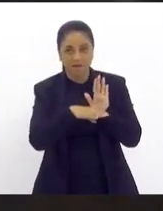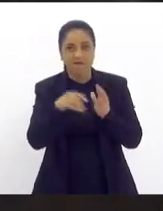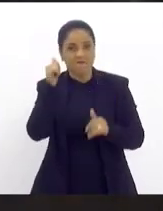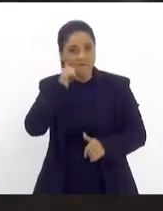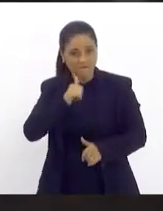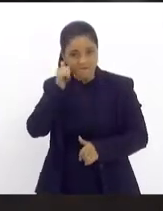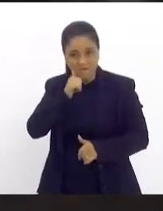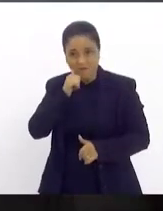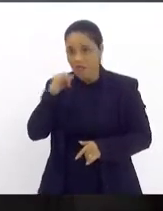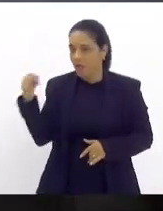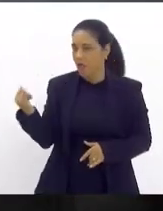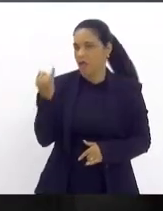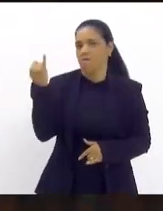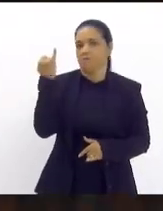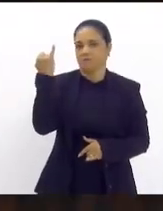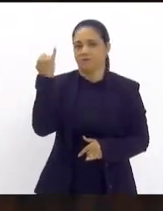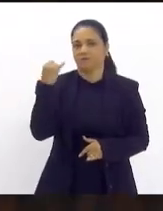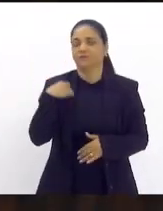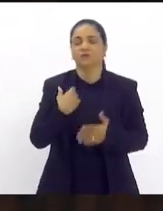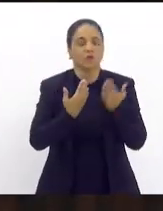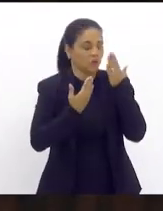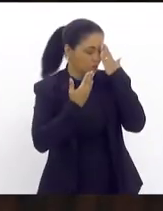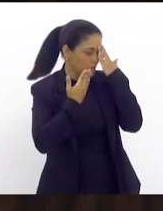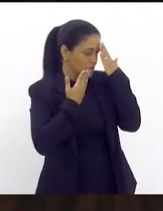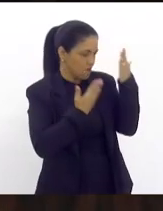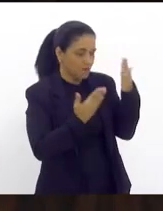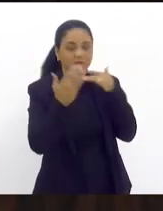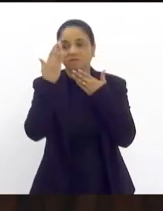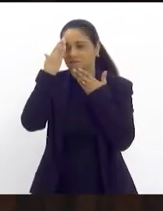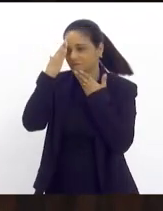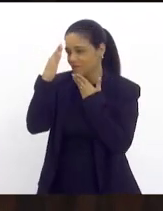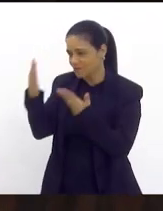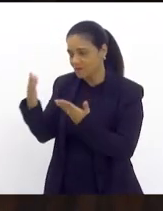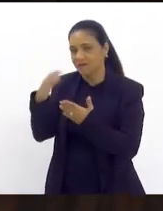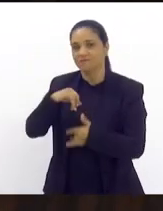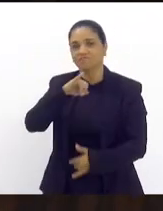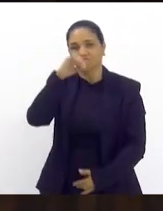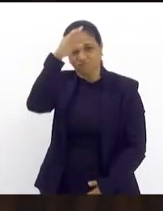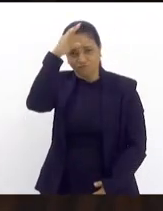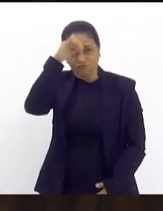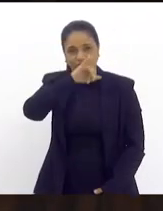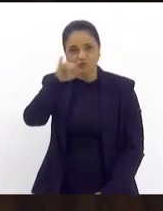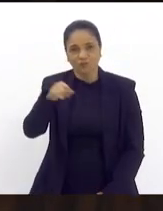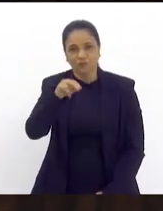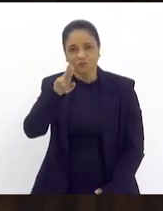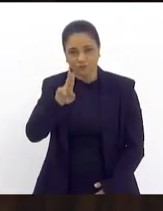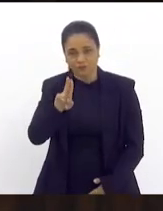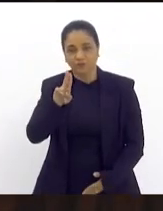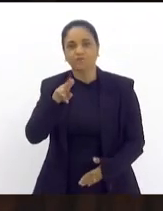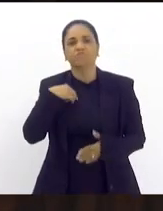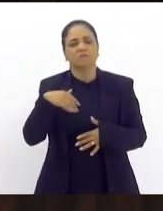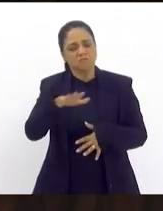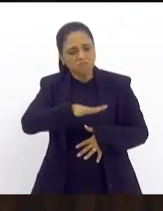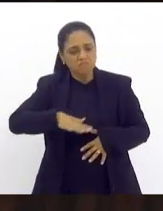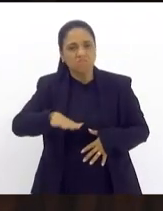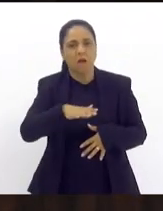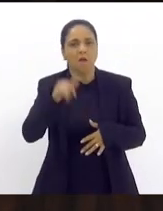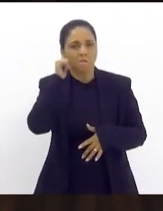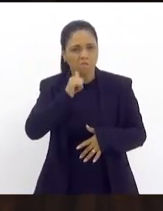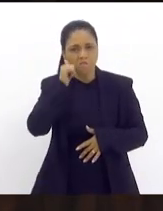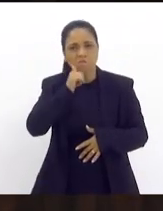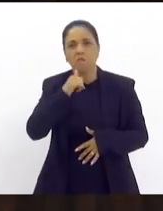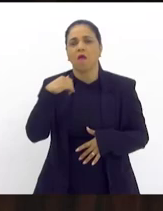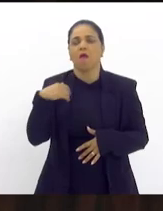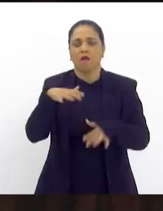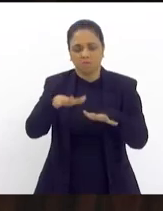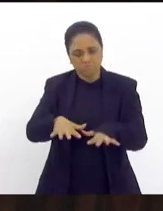Presidente Obrigada nossa excelentíssima deputada tia Ju e somente o espaço das Mulheres nesse Parlamento assim